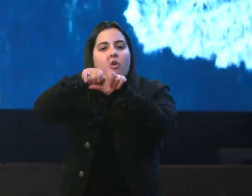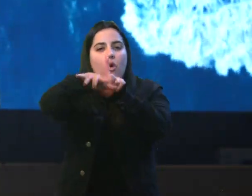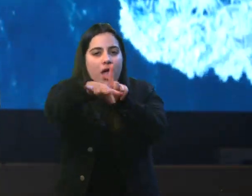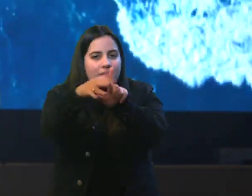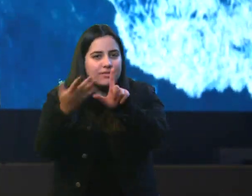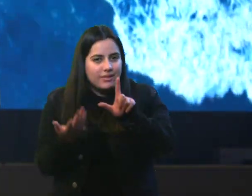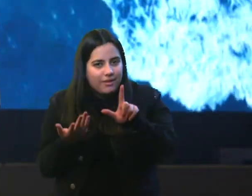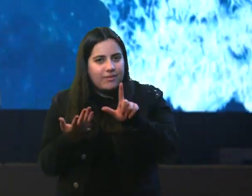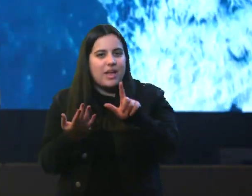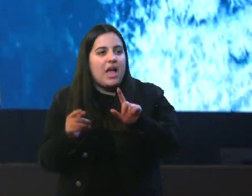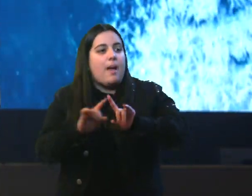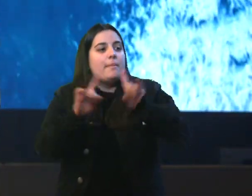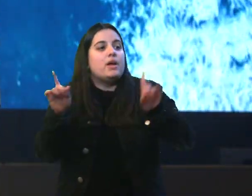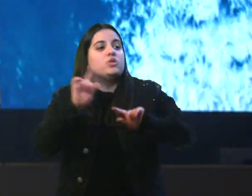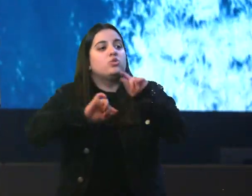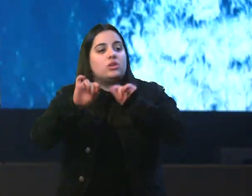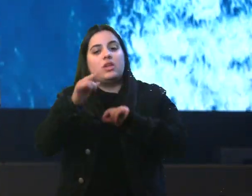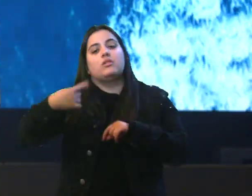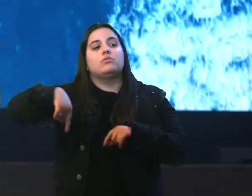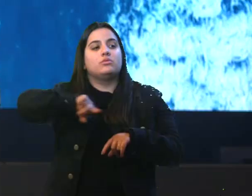Mas sabe, a gente precisa entender.